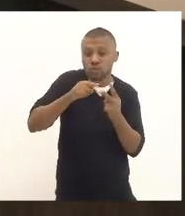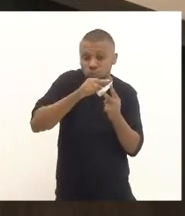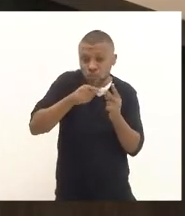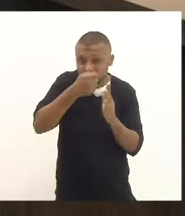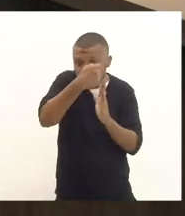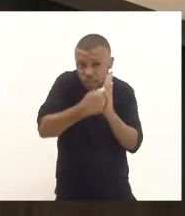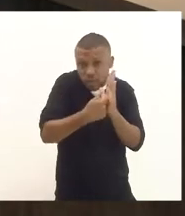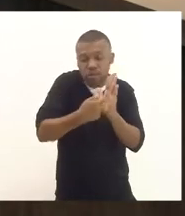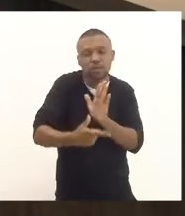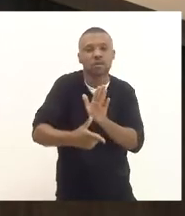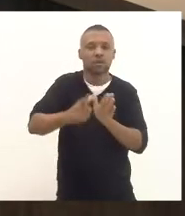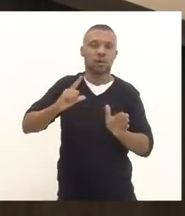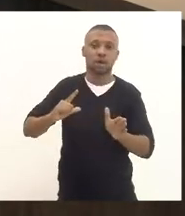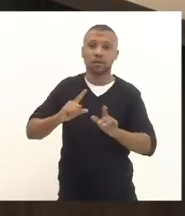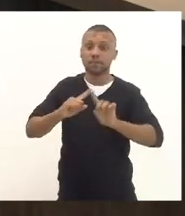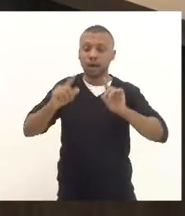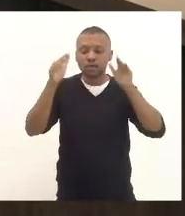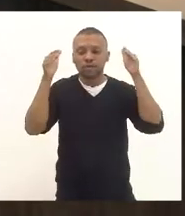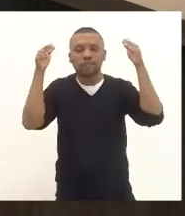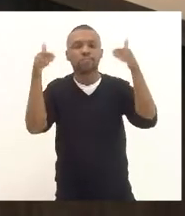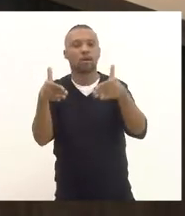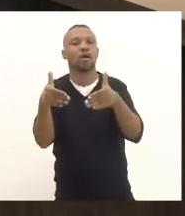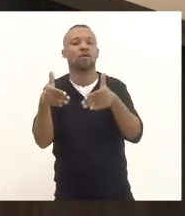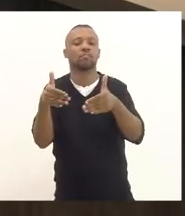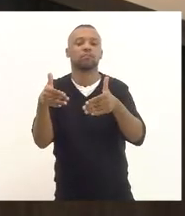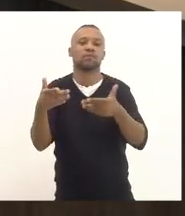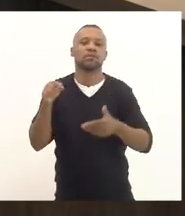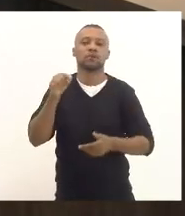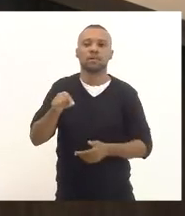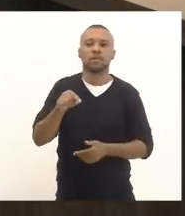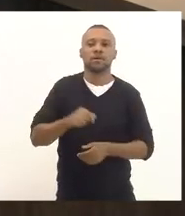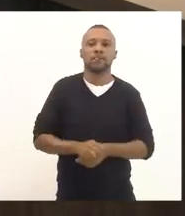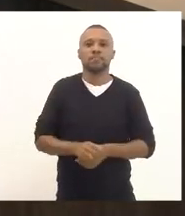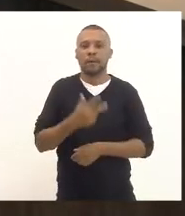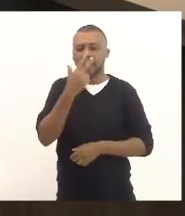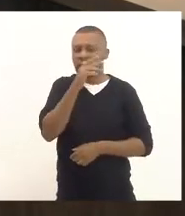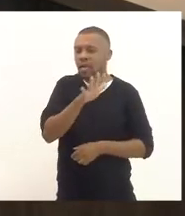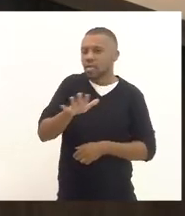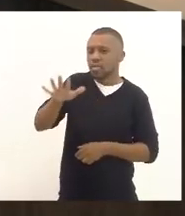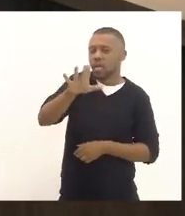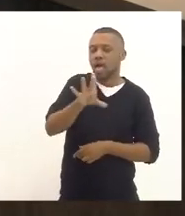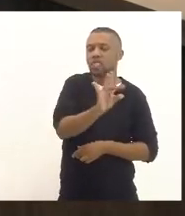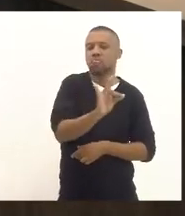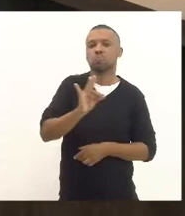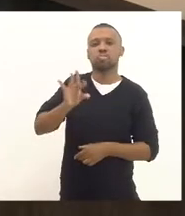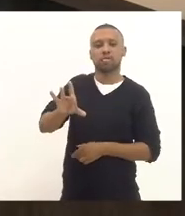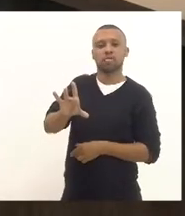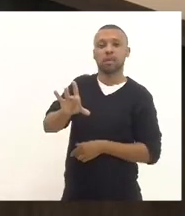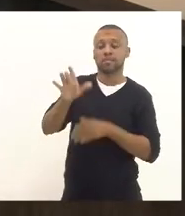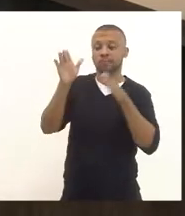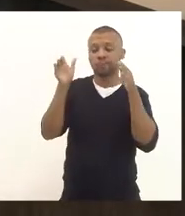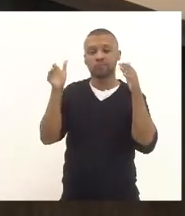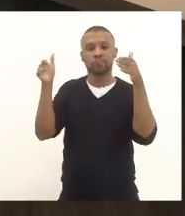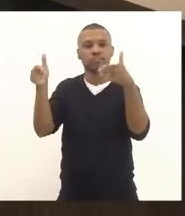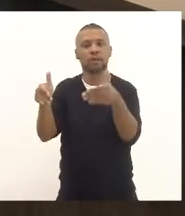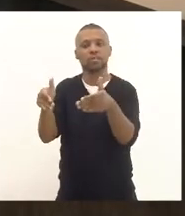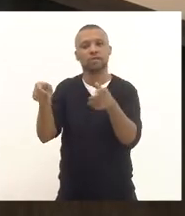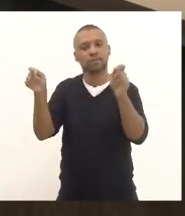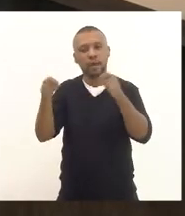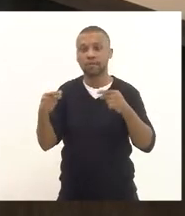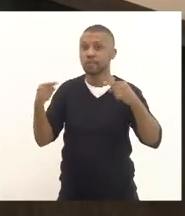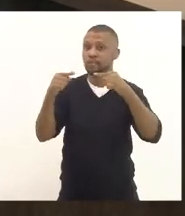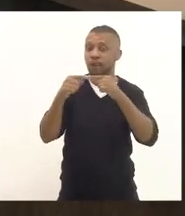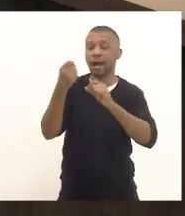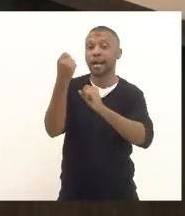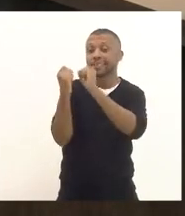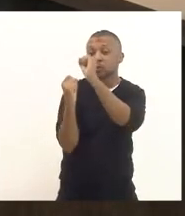questão específica que esta Cola genérica nesse caso específico vale para